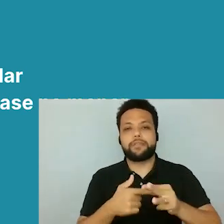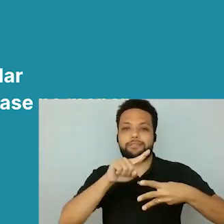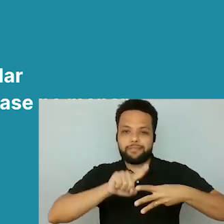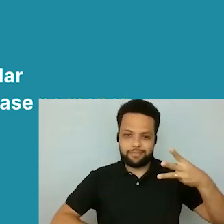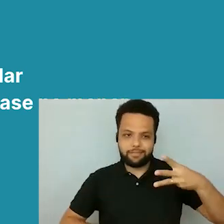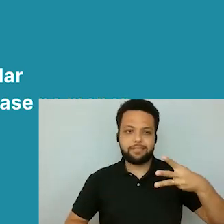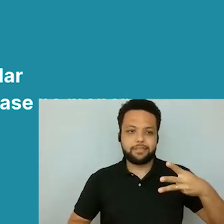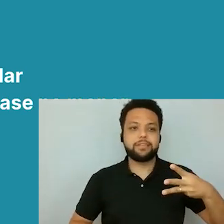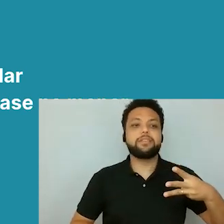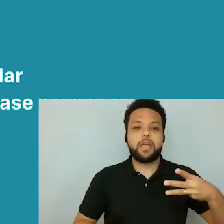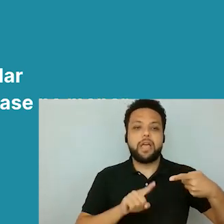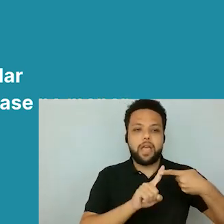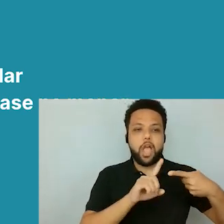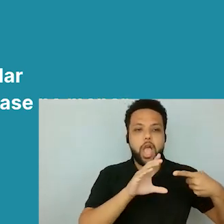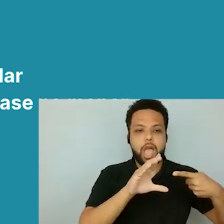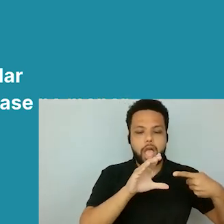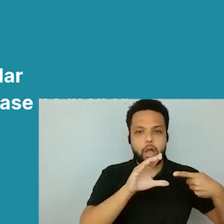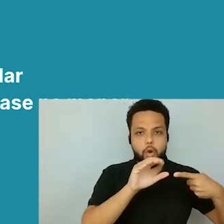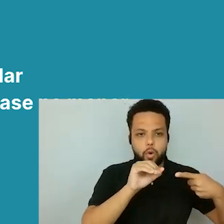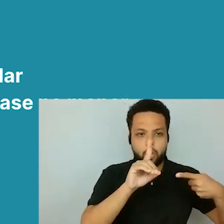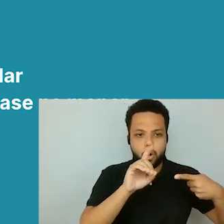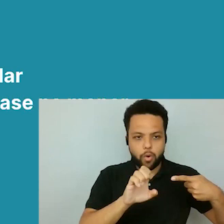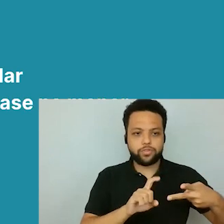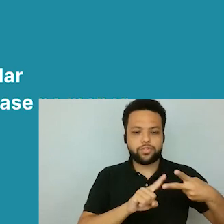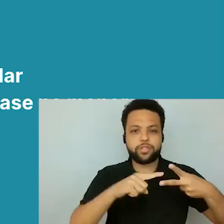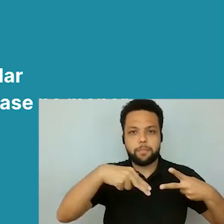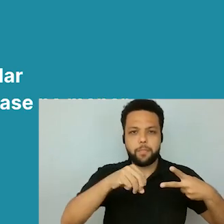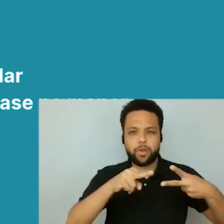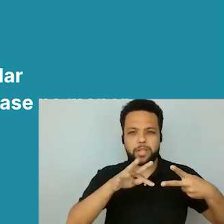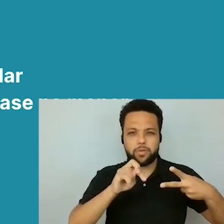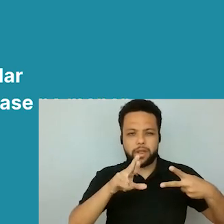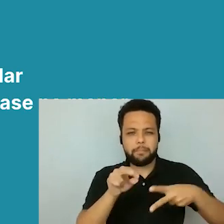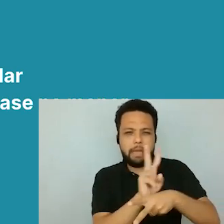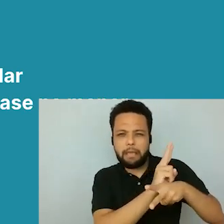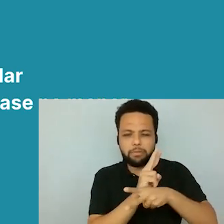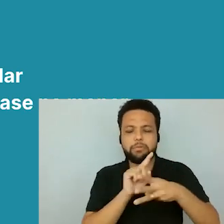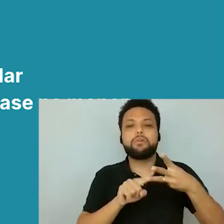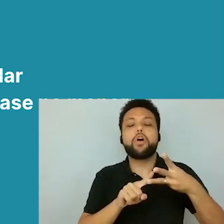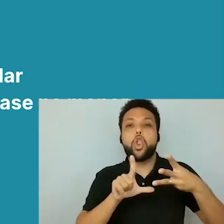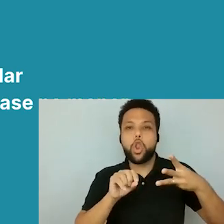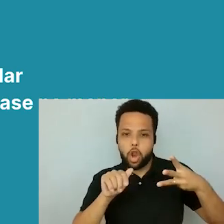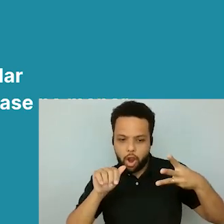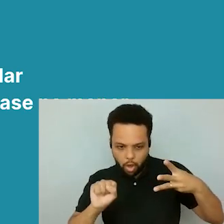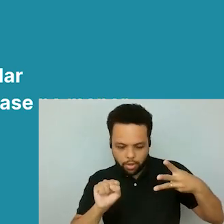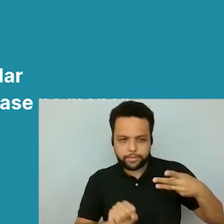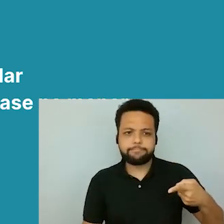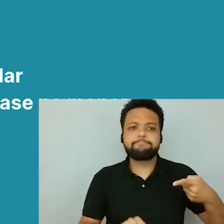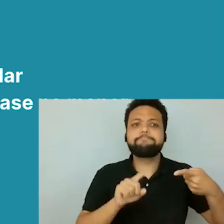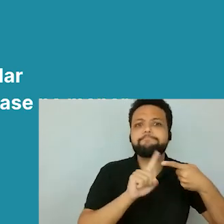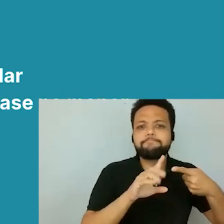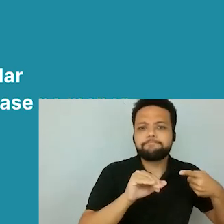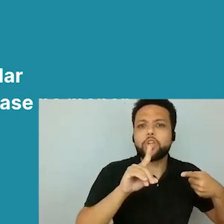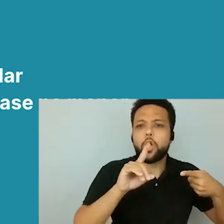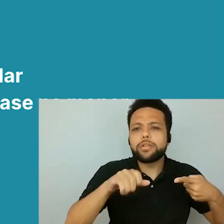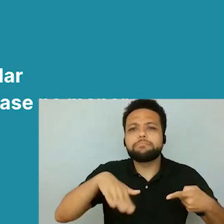Infrascode, monitoramento e logs. O Infrascode nada mais é do que ter a sua infraestrutura como código, porque assim fica mais